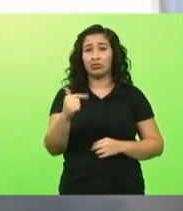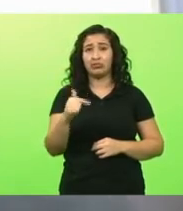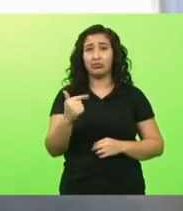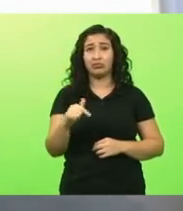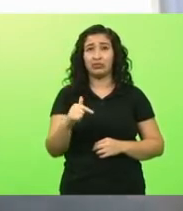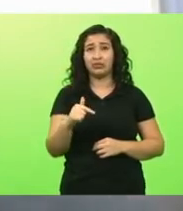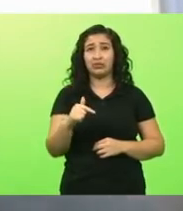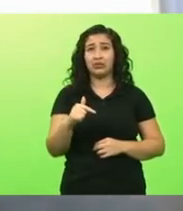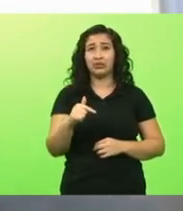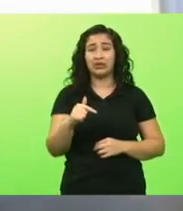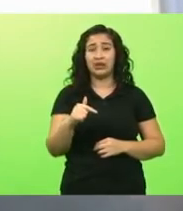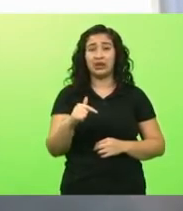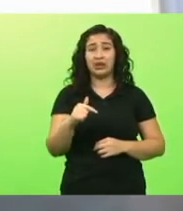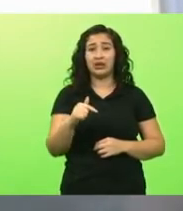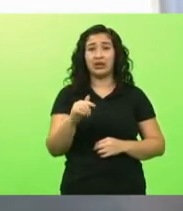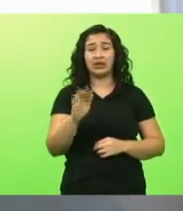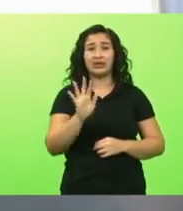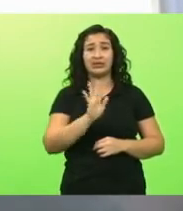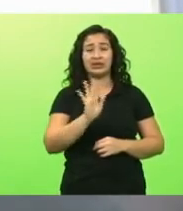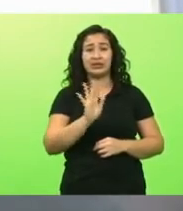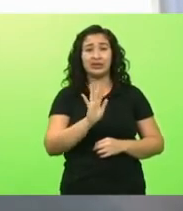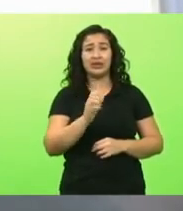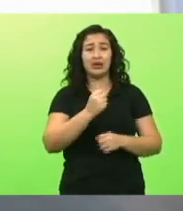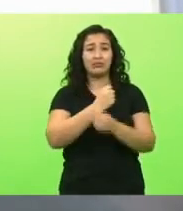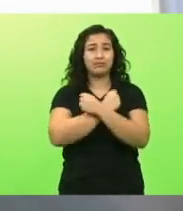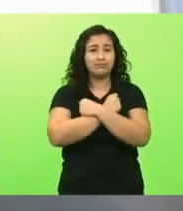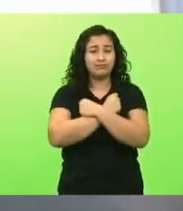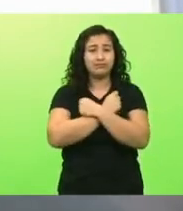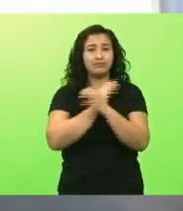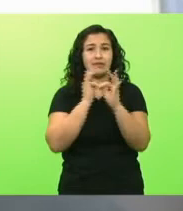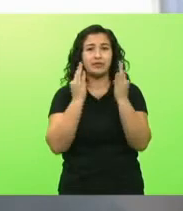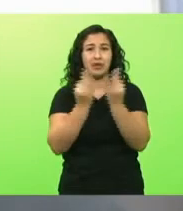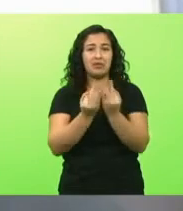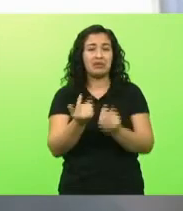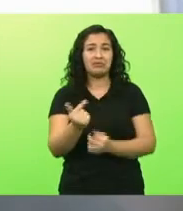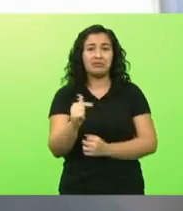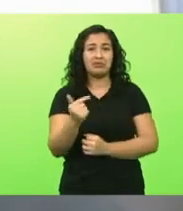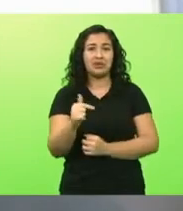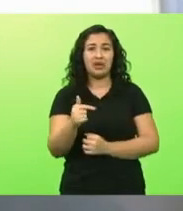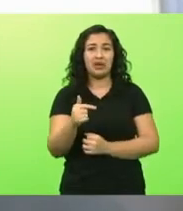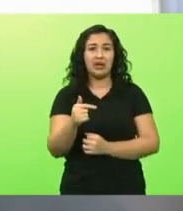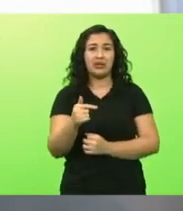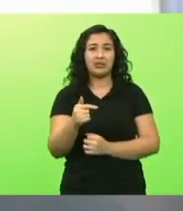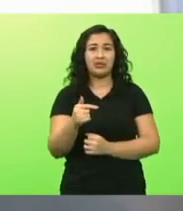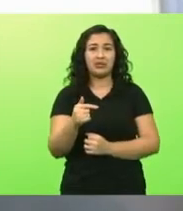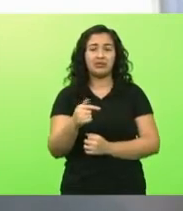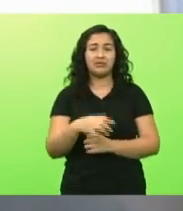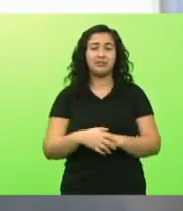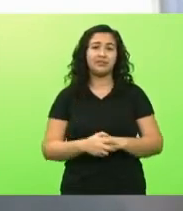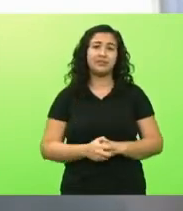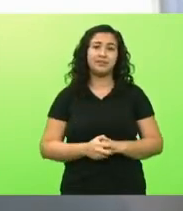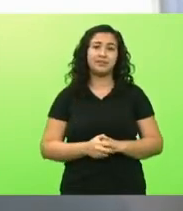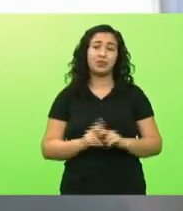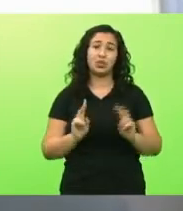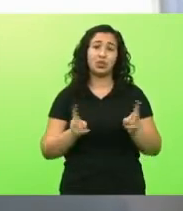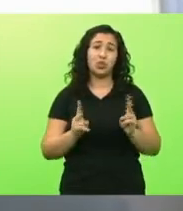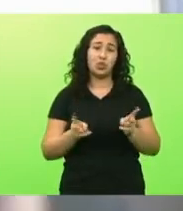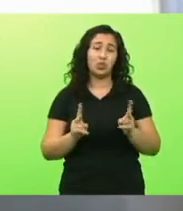uma despedida digna de suas famílias e que ainda continuam no